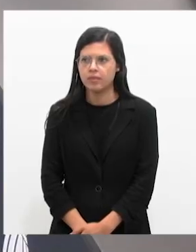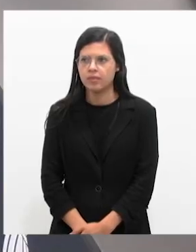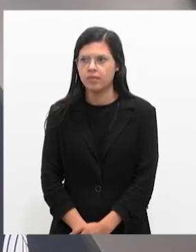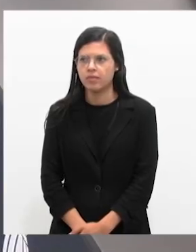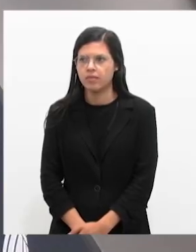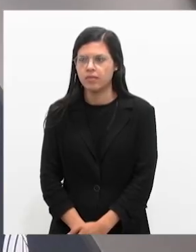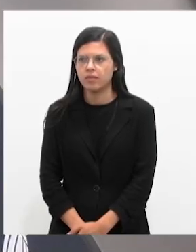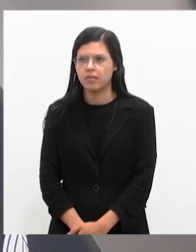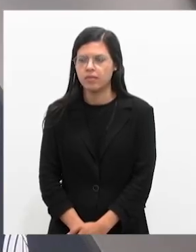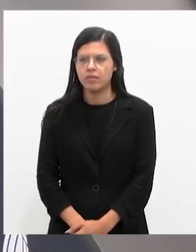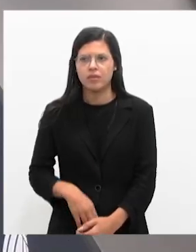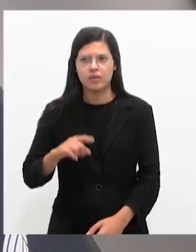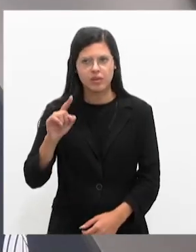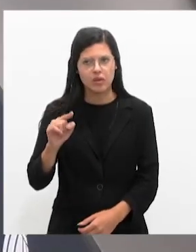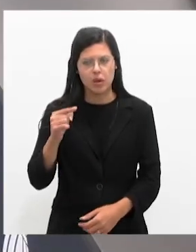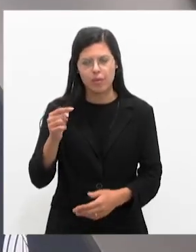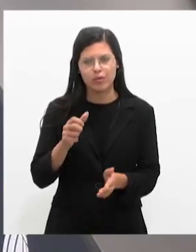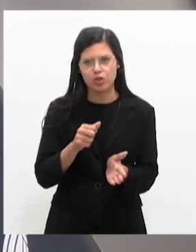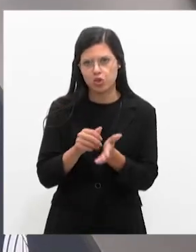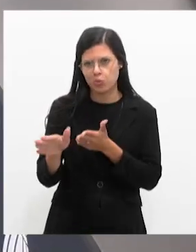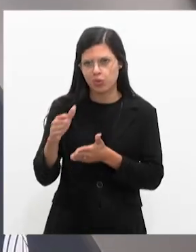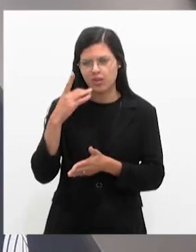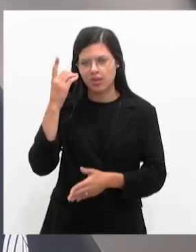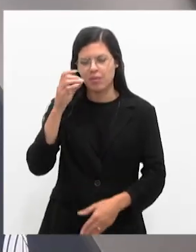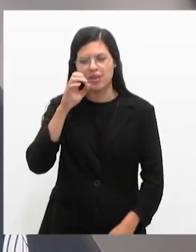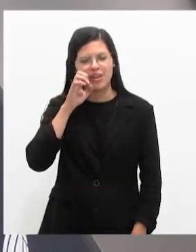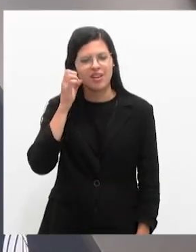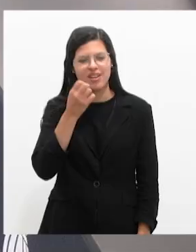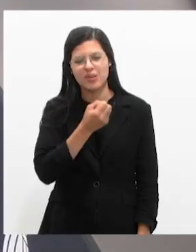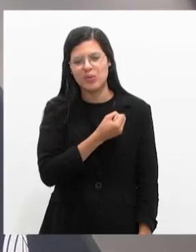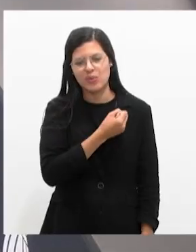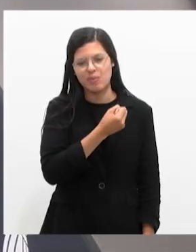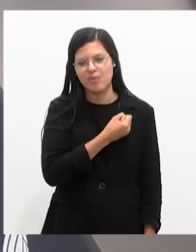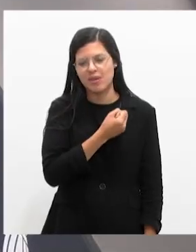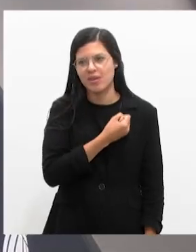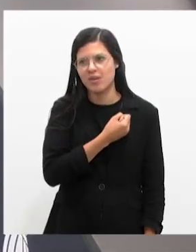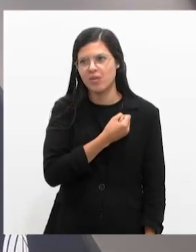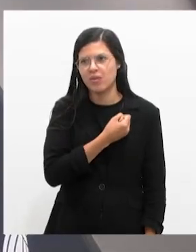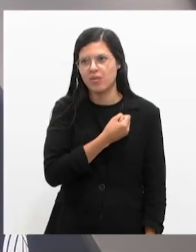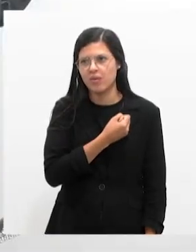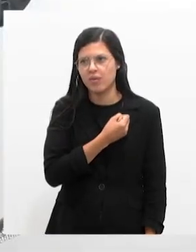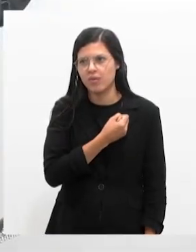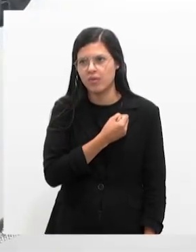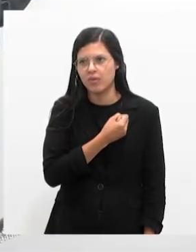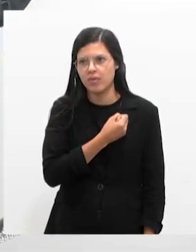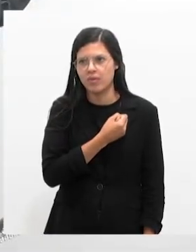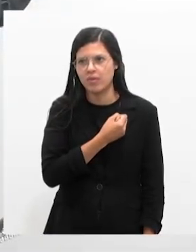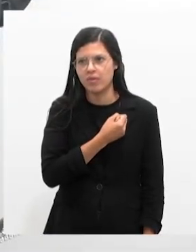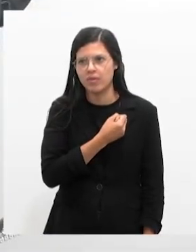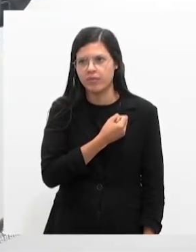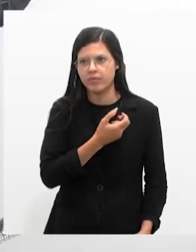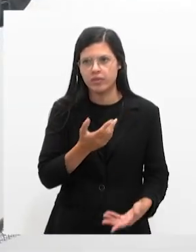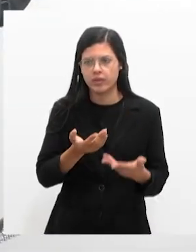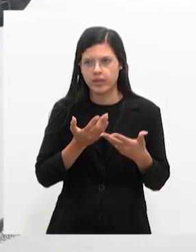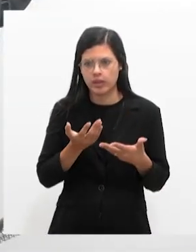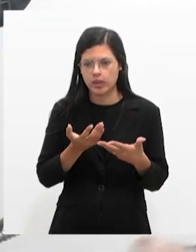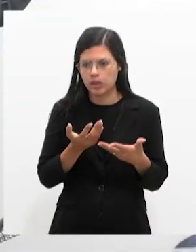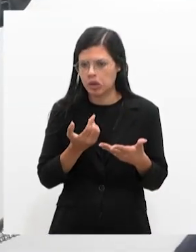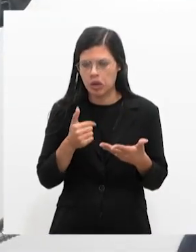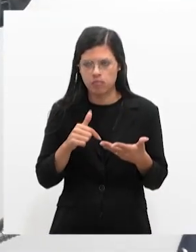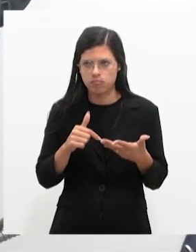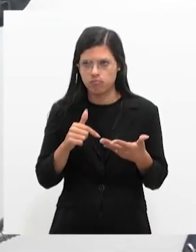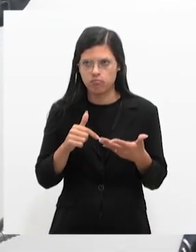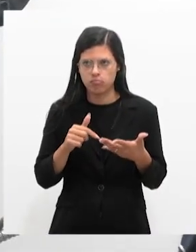depois de expulsarmos a deputada Élica, passo ao item... Vossa Excelência quer antecipar algum, deputada Élica, da